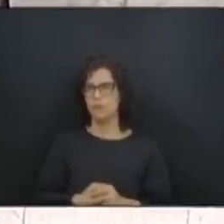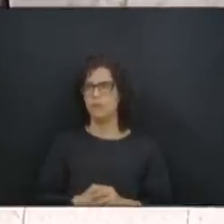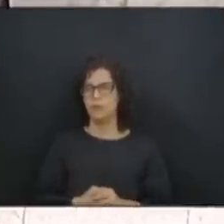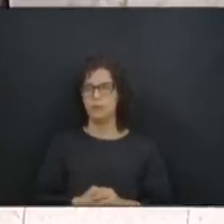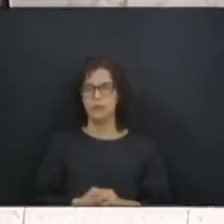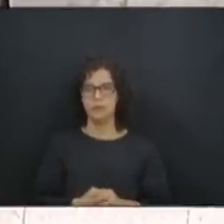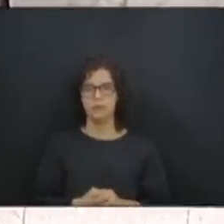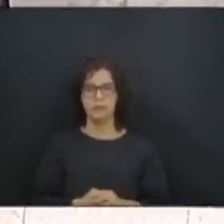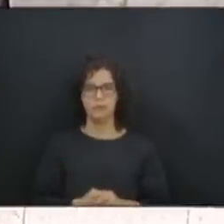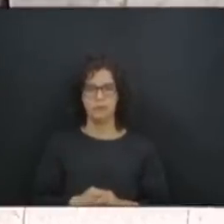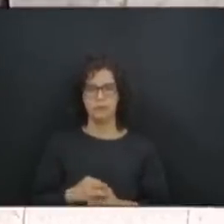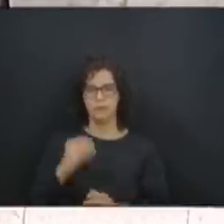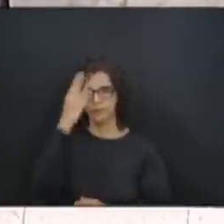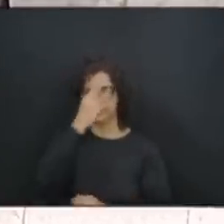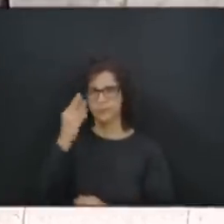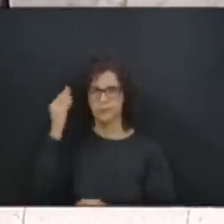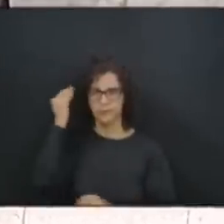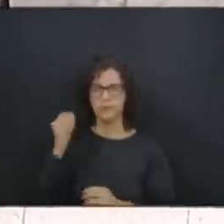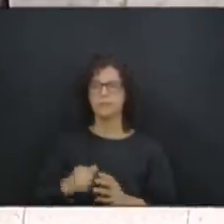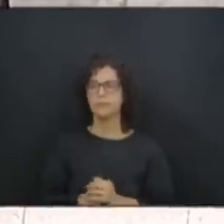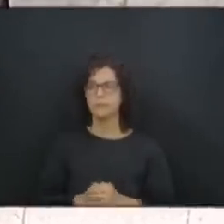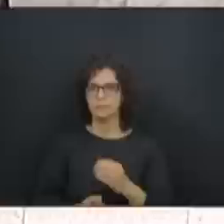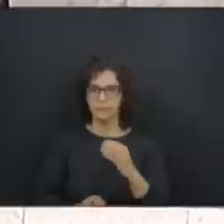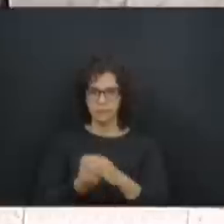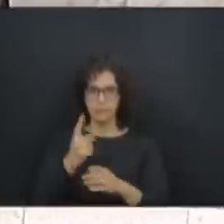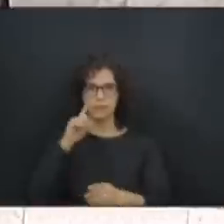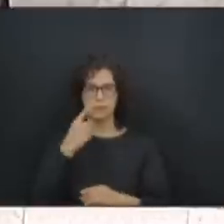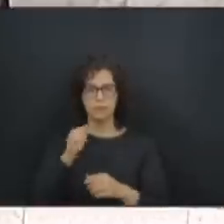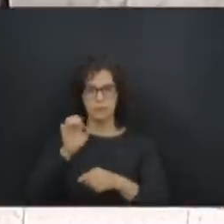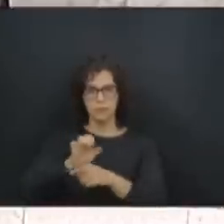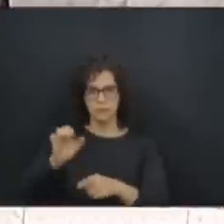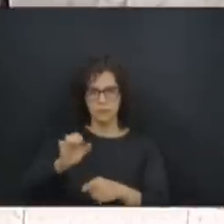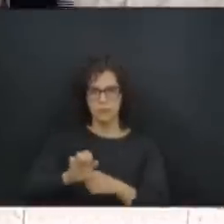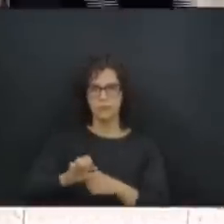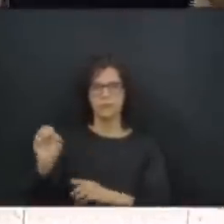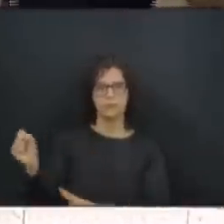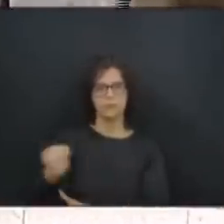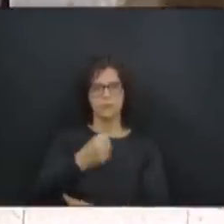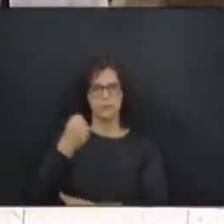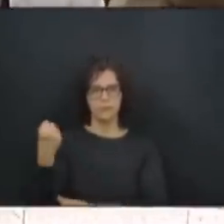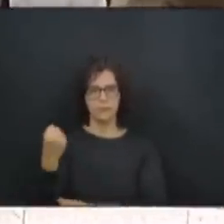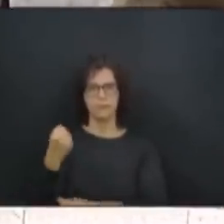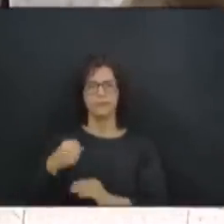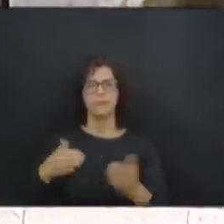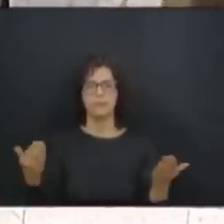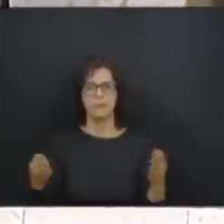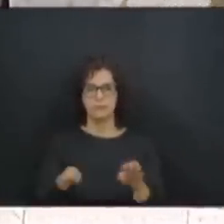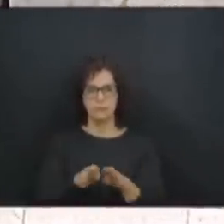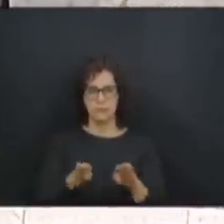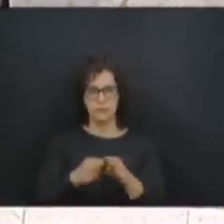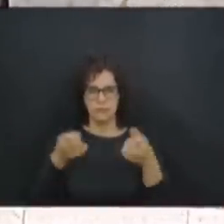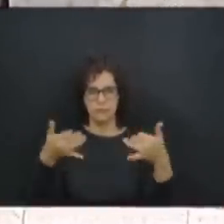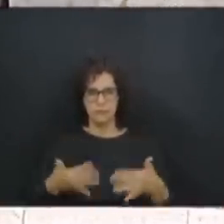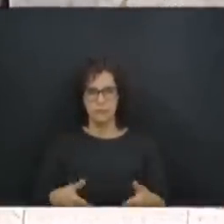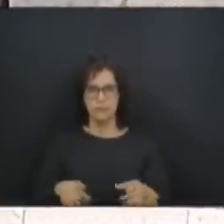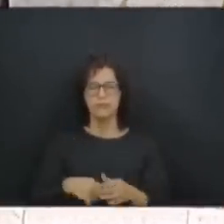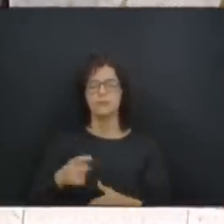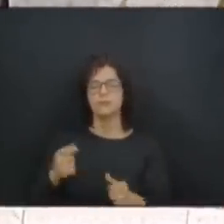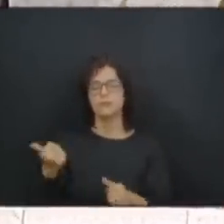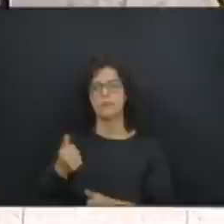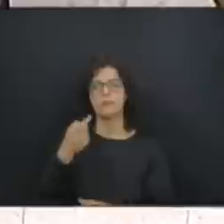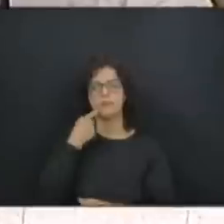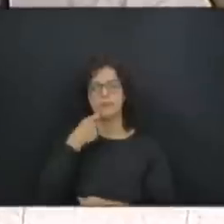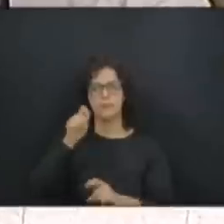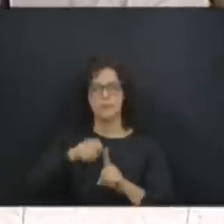Deus teria deputado anibelli Neto institui o dia Estadual da Cerveja Artesanal a ser celebrada anualmente a primeira sexta-feira